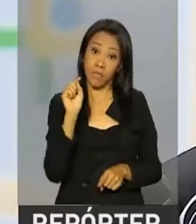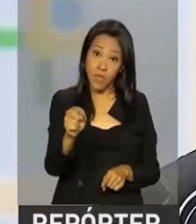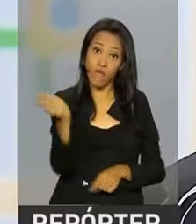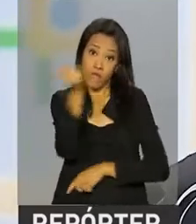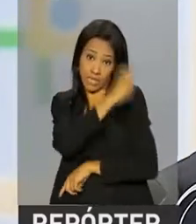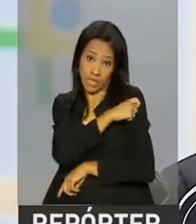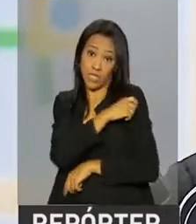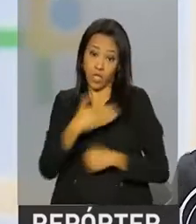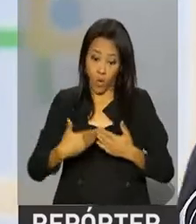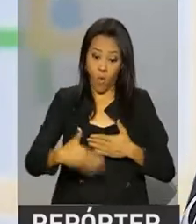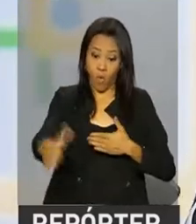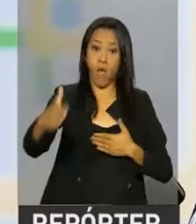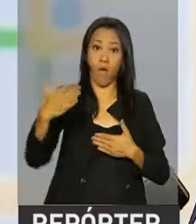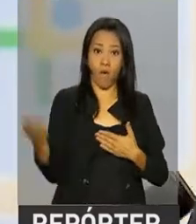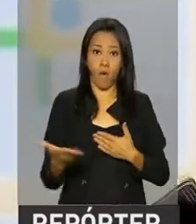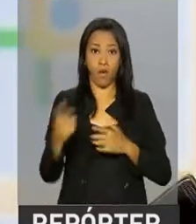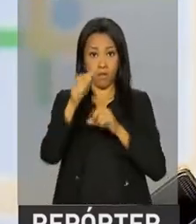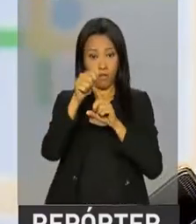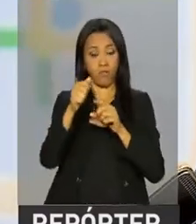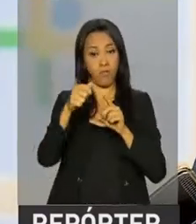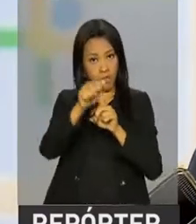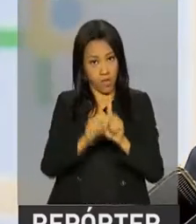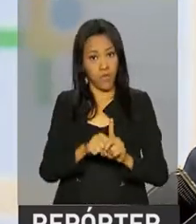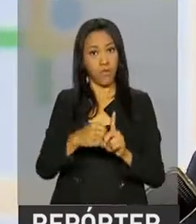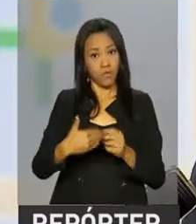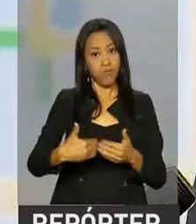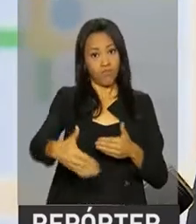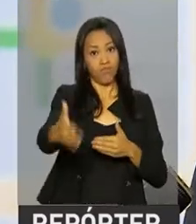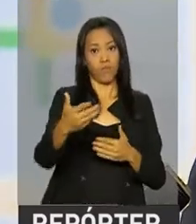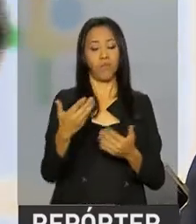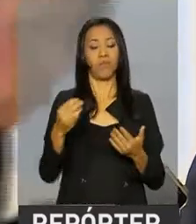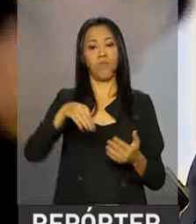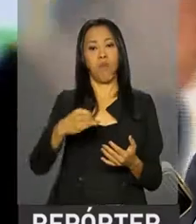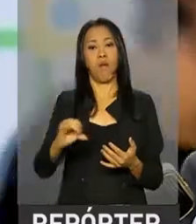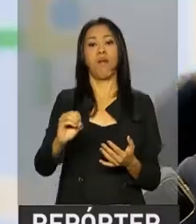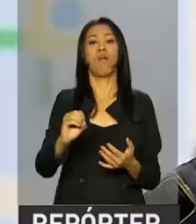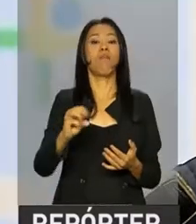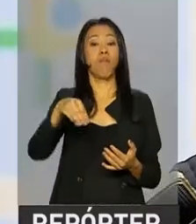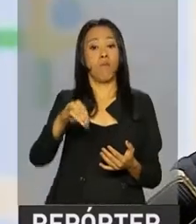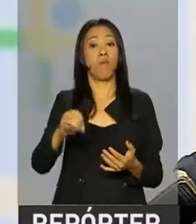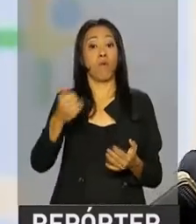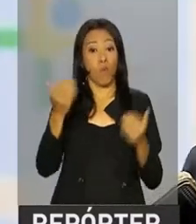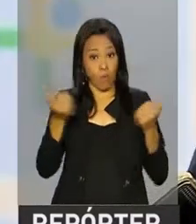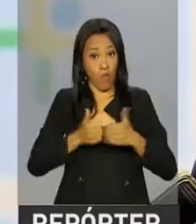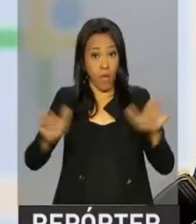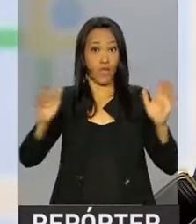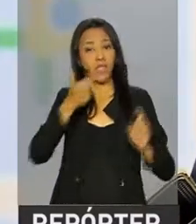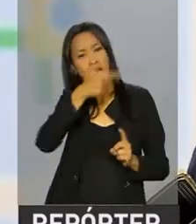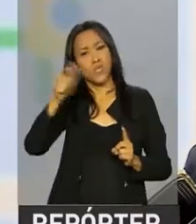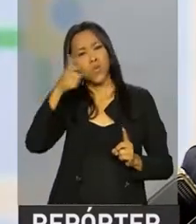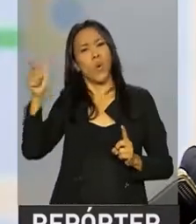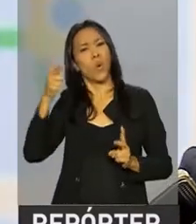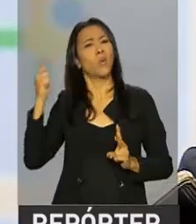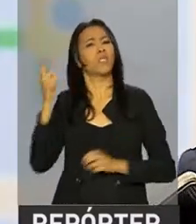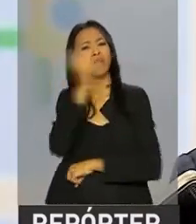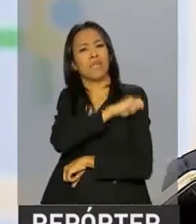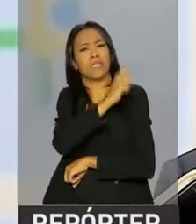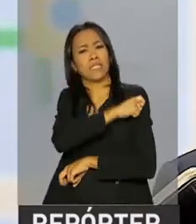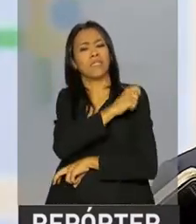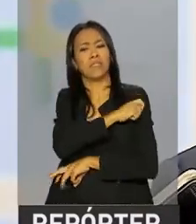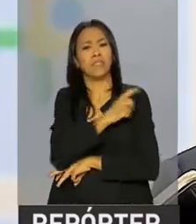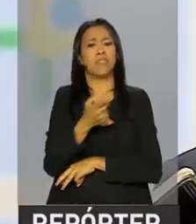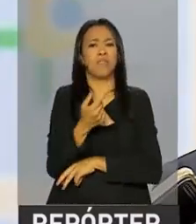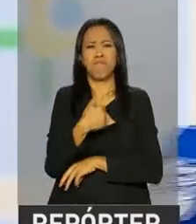no início mesmo disponibilizado pelo ministério da saúde e as vacinas todas as outras as demais a gente está falando de mais de 12